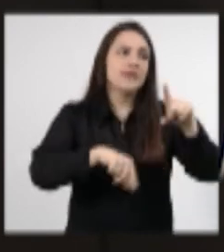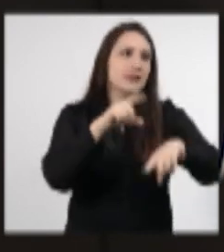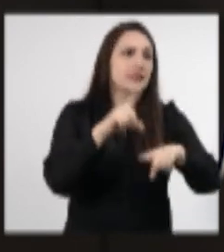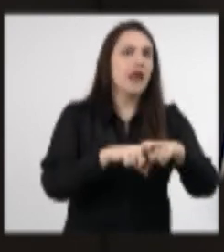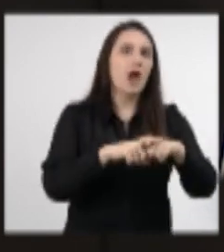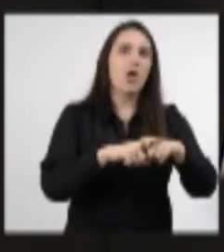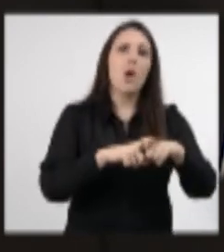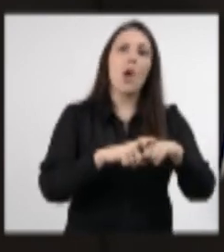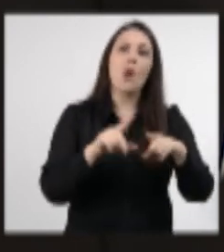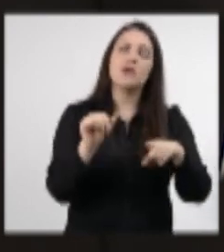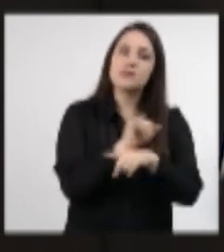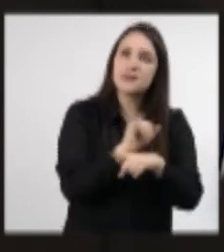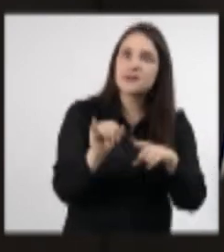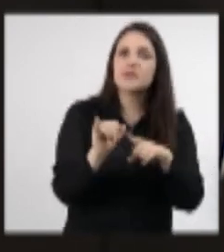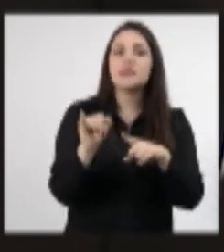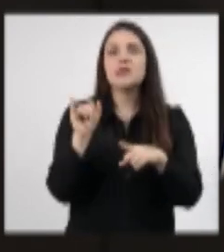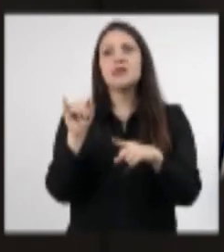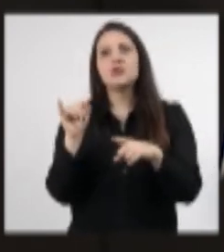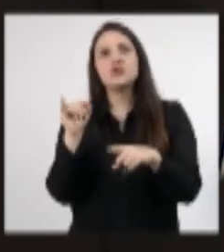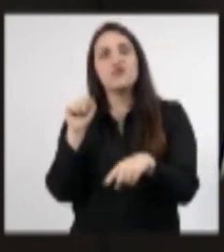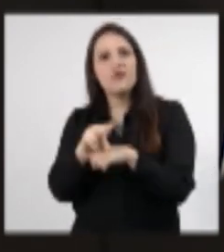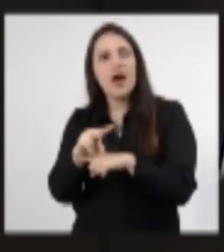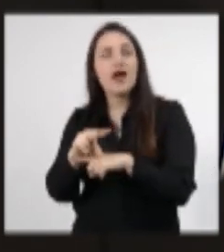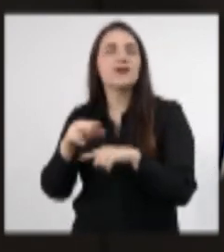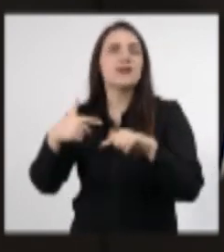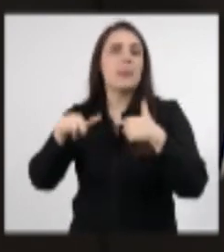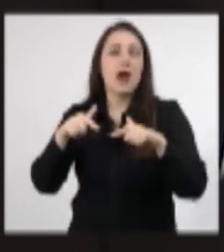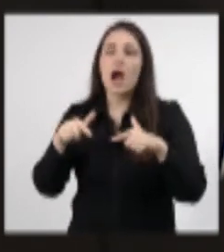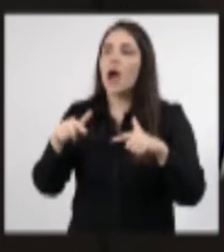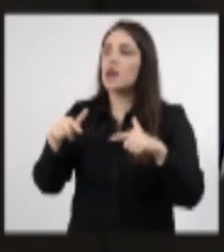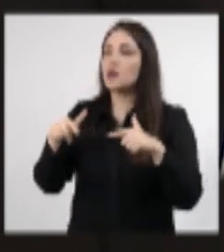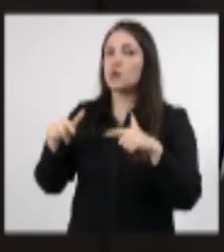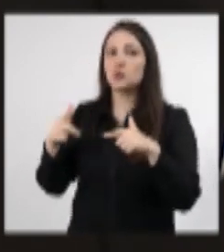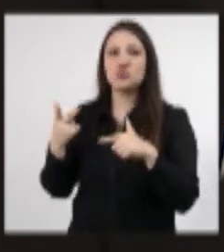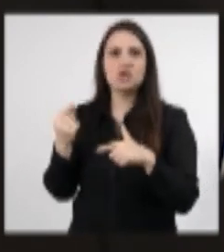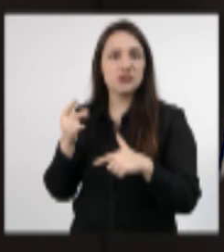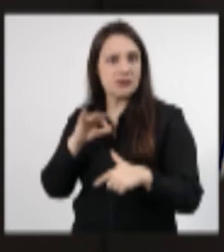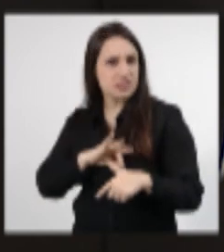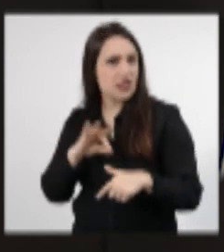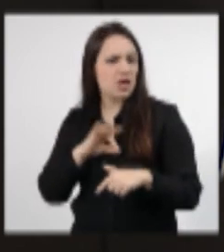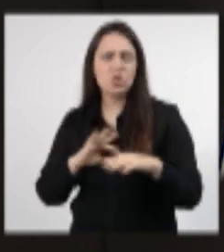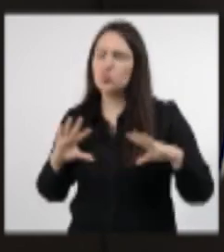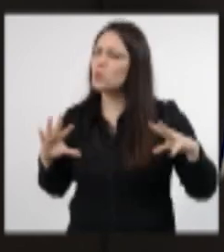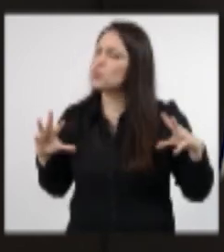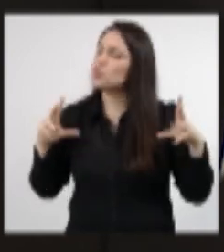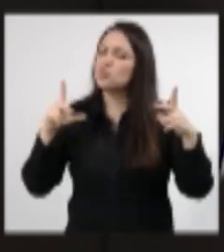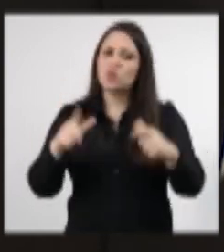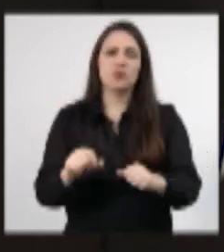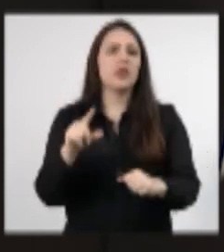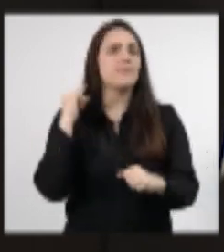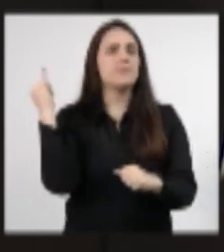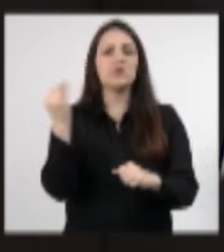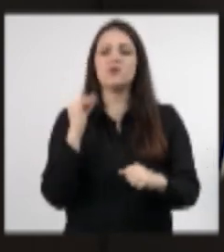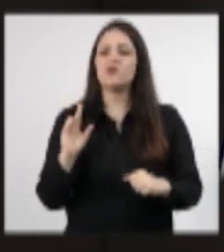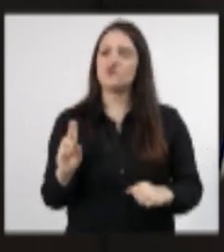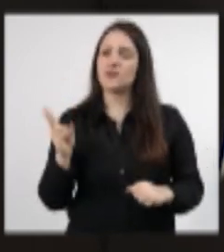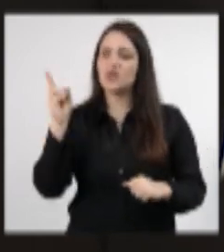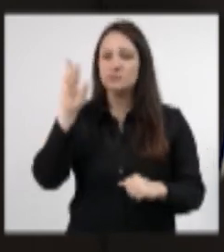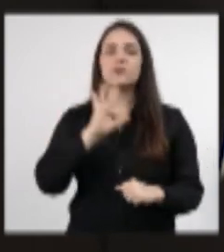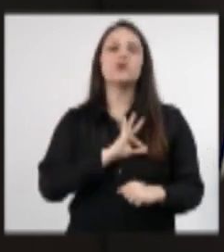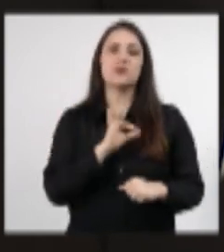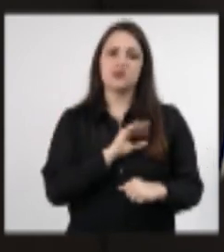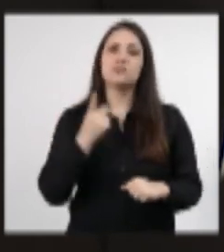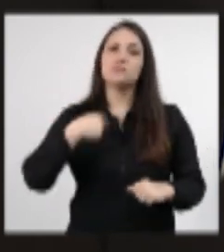recursos, recursos materiais, recursos humanos, recursos financeiros, ou seja, tudo aquilo que é necessário para a valorização